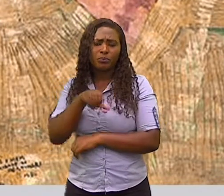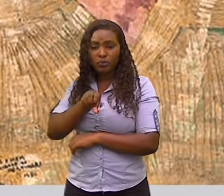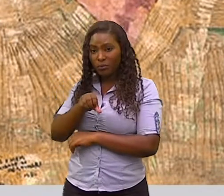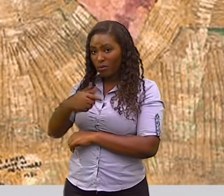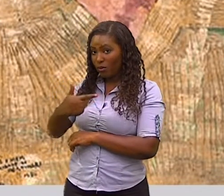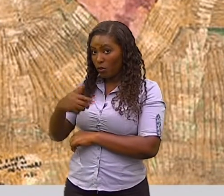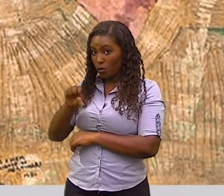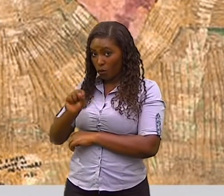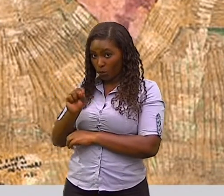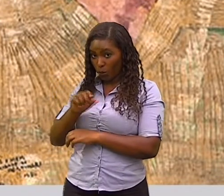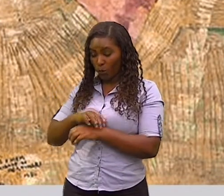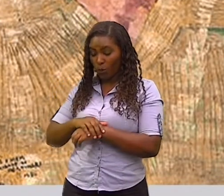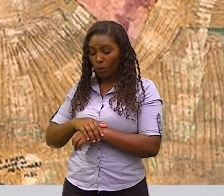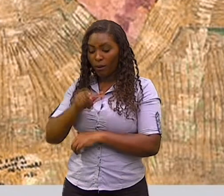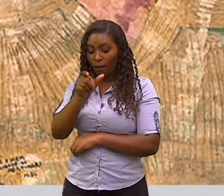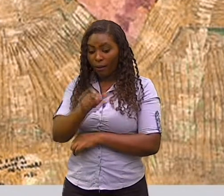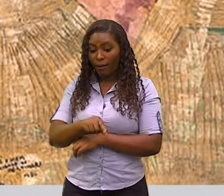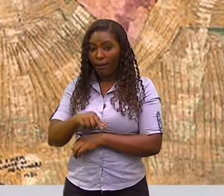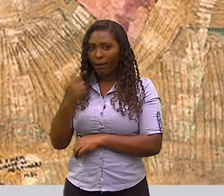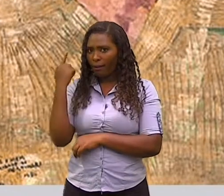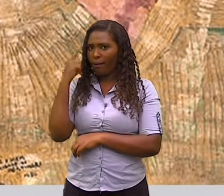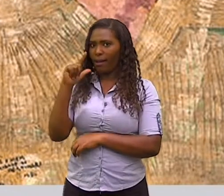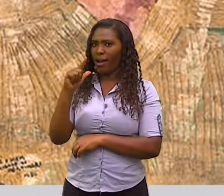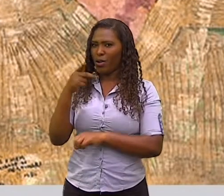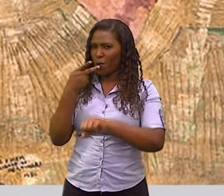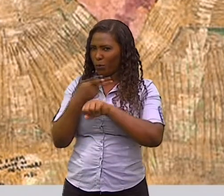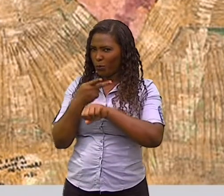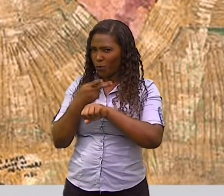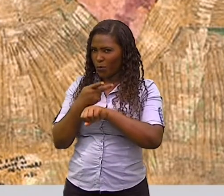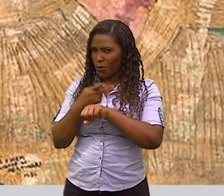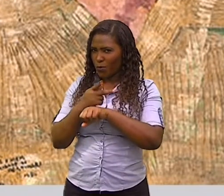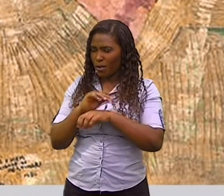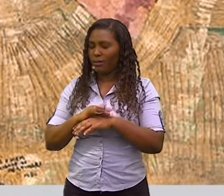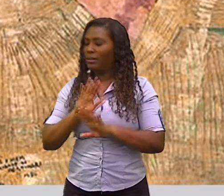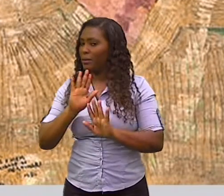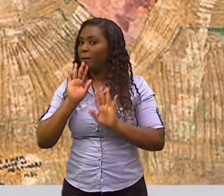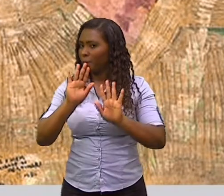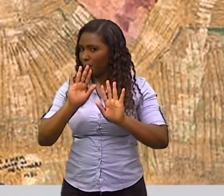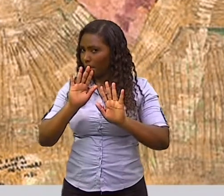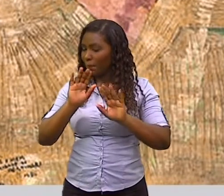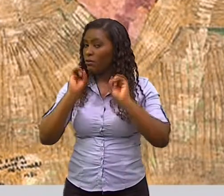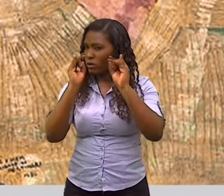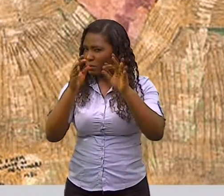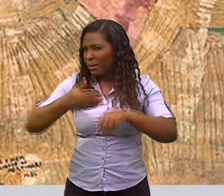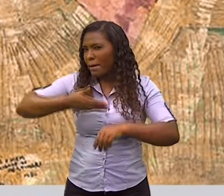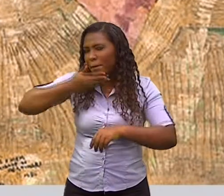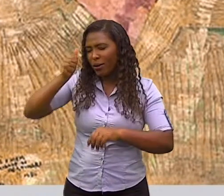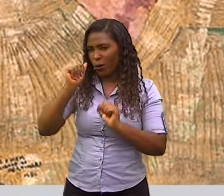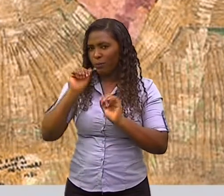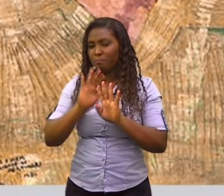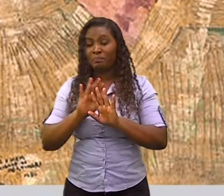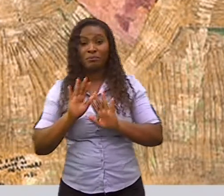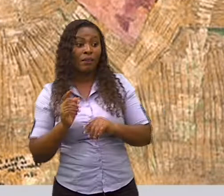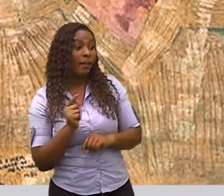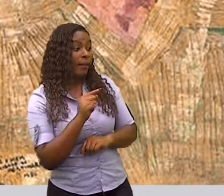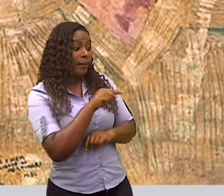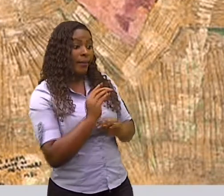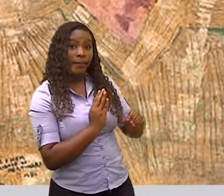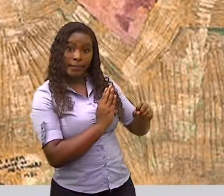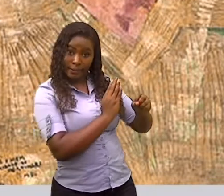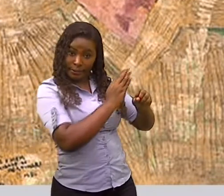um prêmio dentro da Escola de Artes, aí eu vou explicar para vocês entenderem esse contexto. Dentro da Escola de Belas